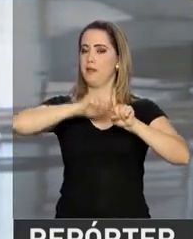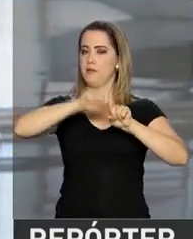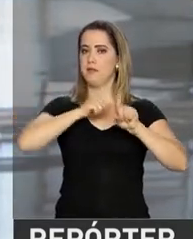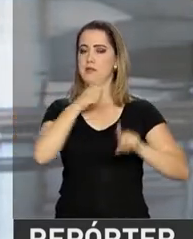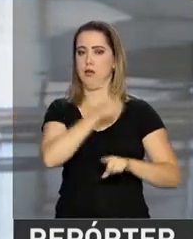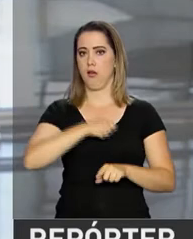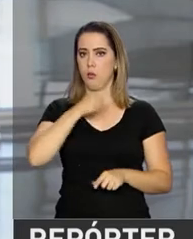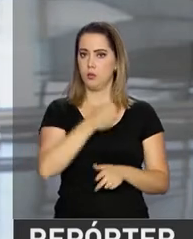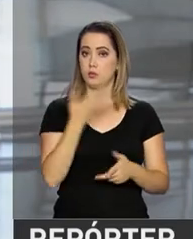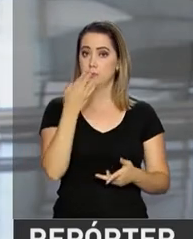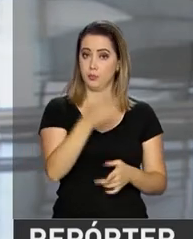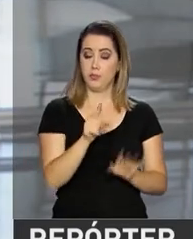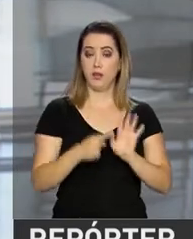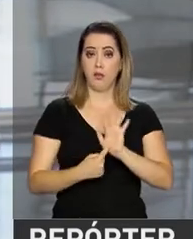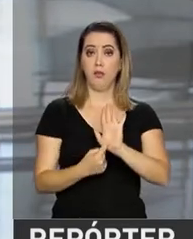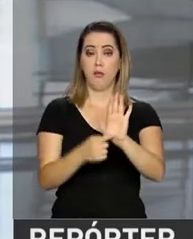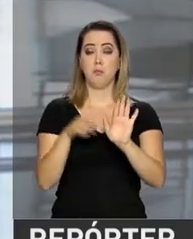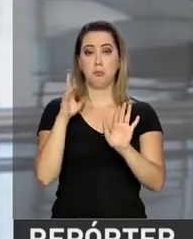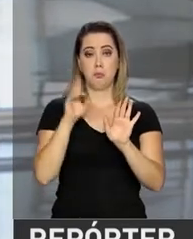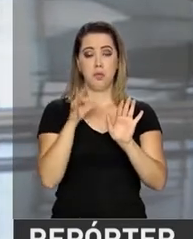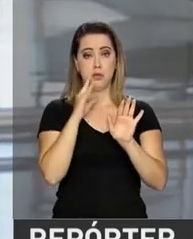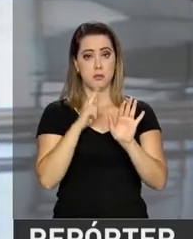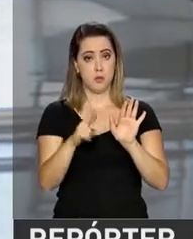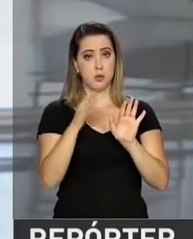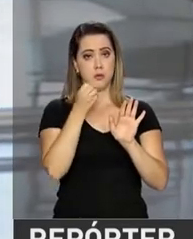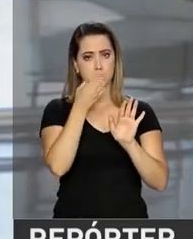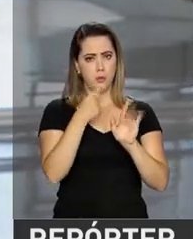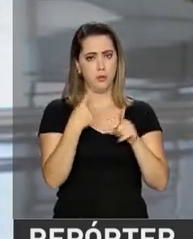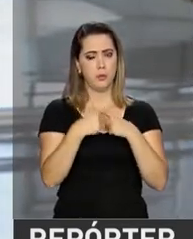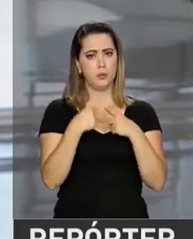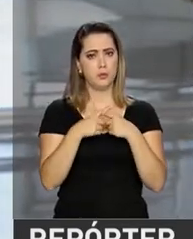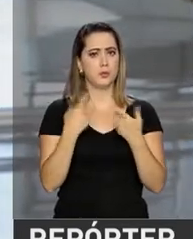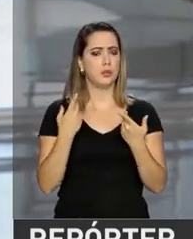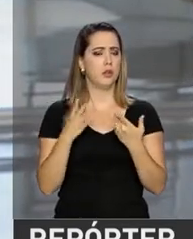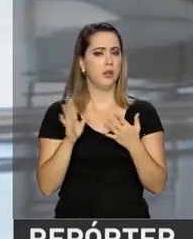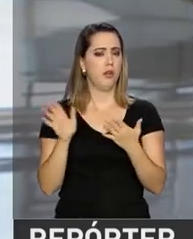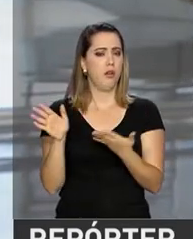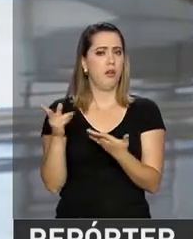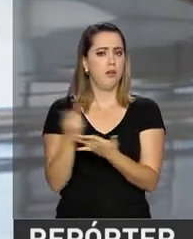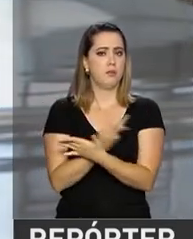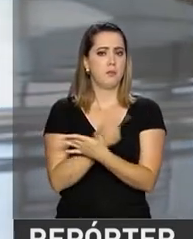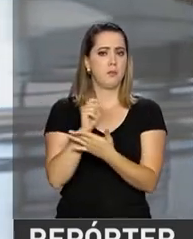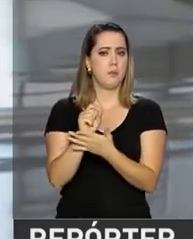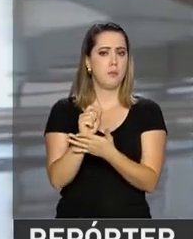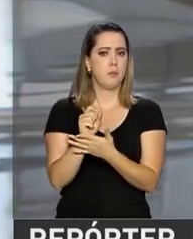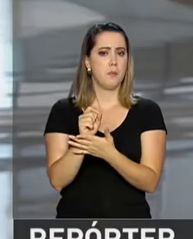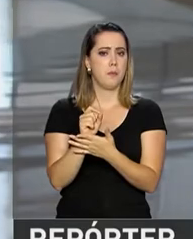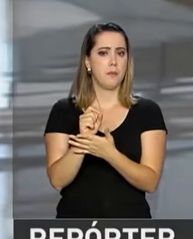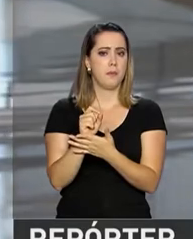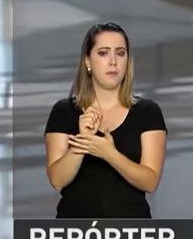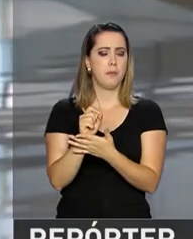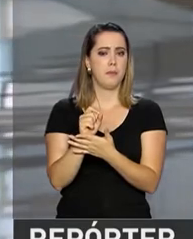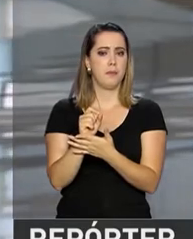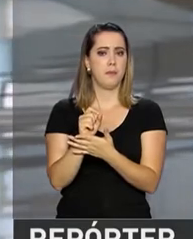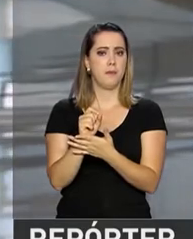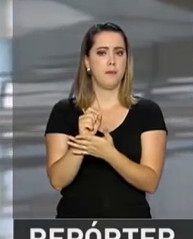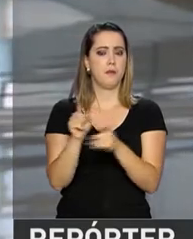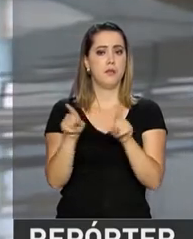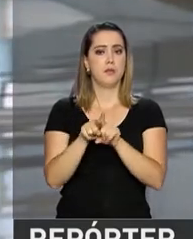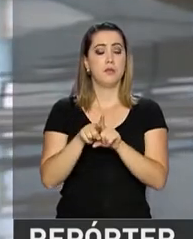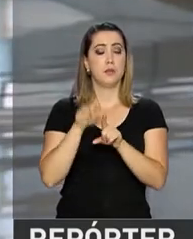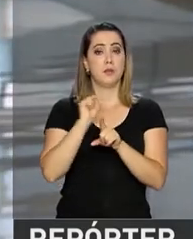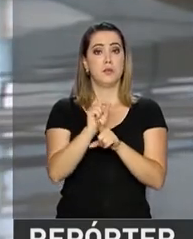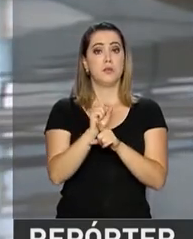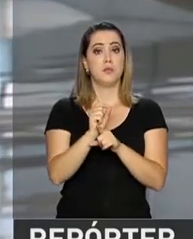é que esta arrecadação de agosto não se deveu prioritariamente aos resultados da exploração